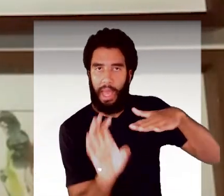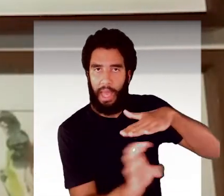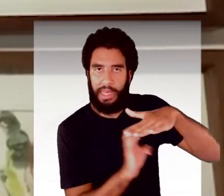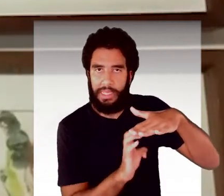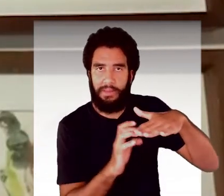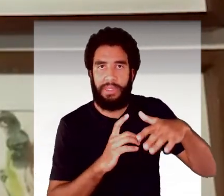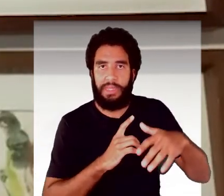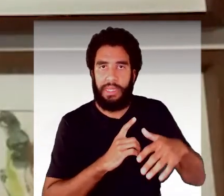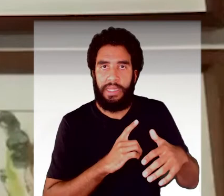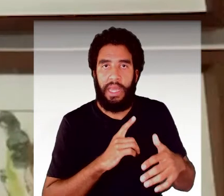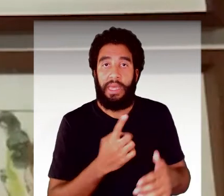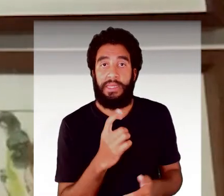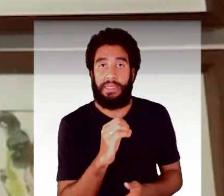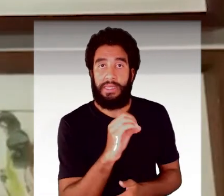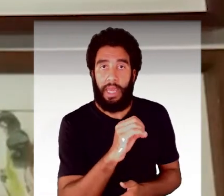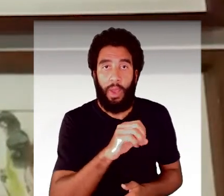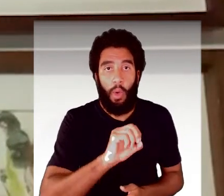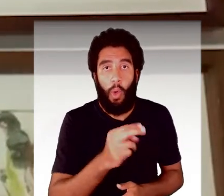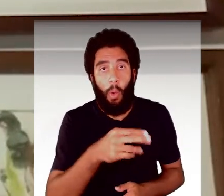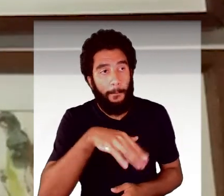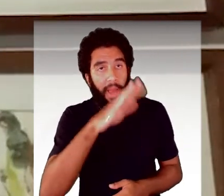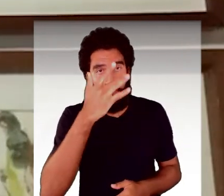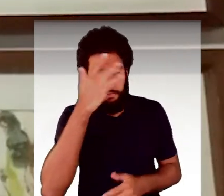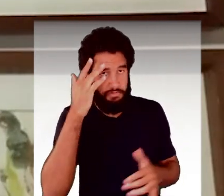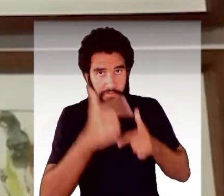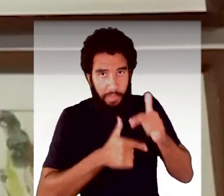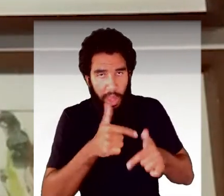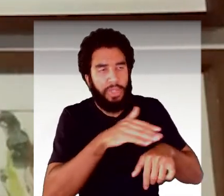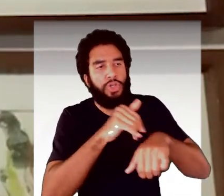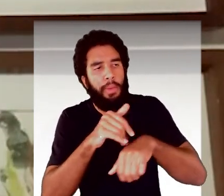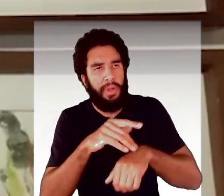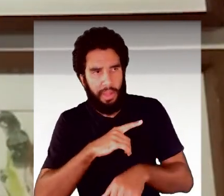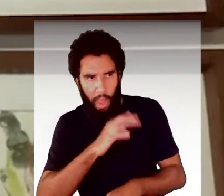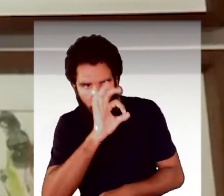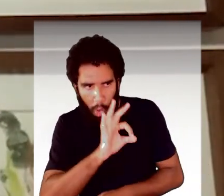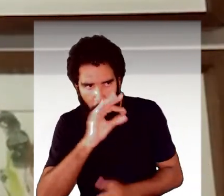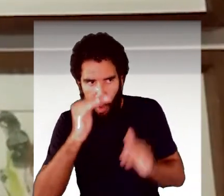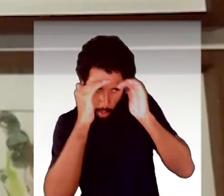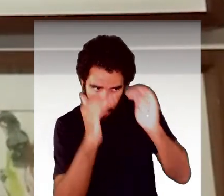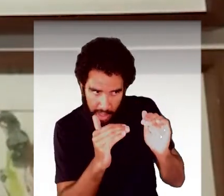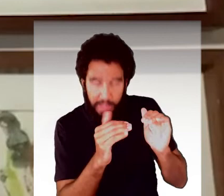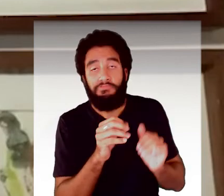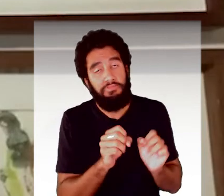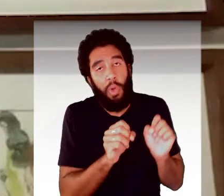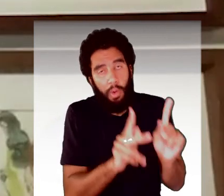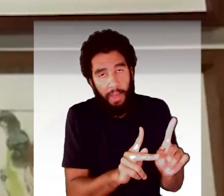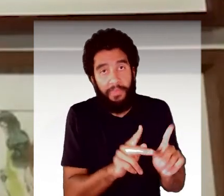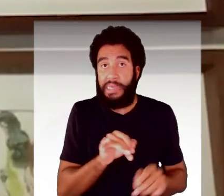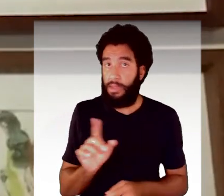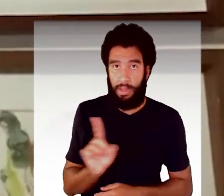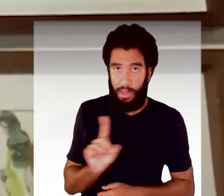aquelas empresas que têm 100 ou mais trabalhadores para demonstrar que estão cumprindo a cota. Se estiverem cumprindo,